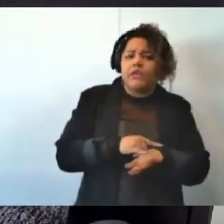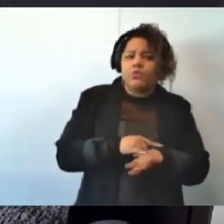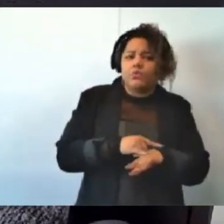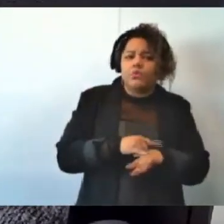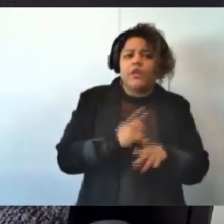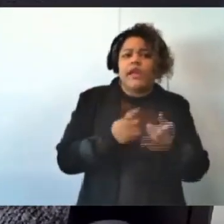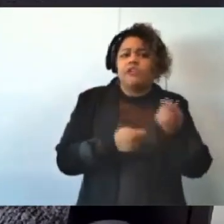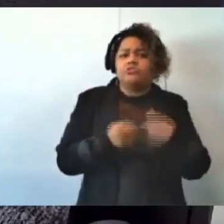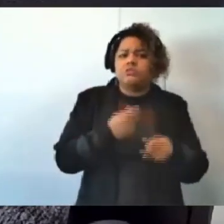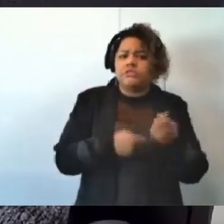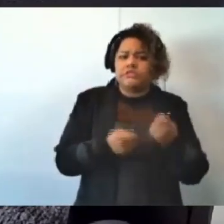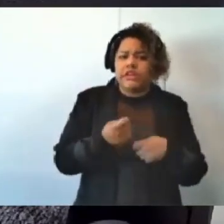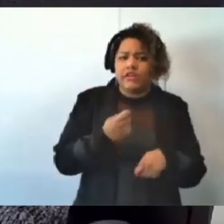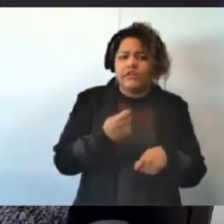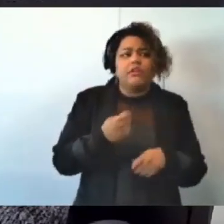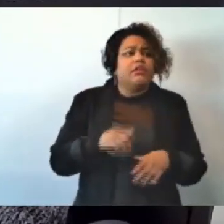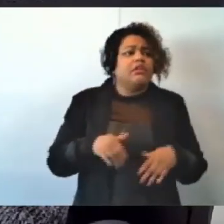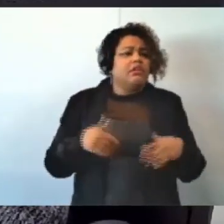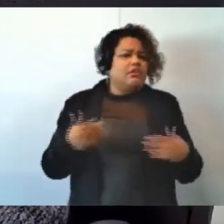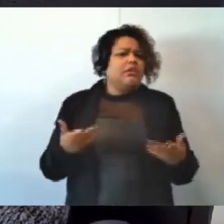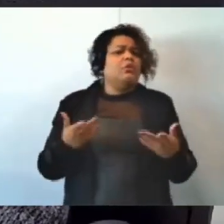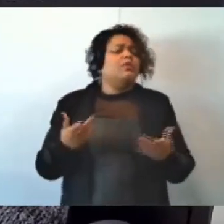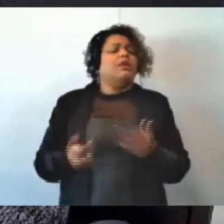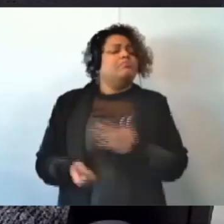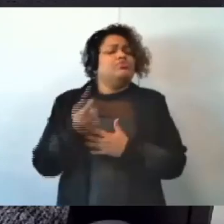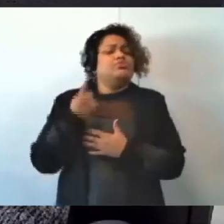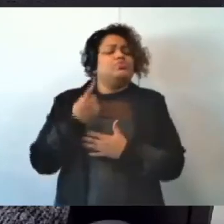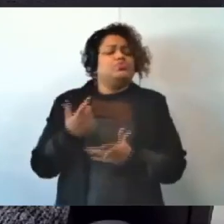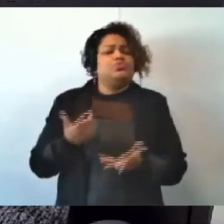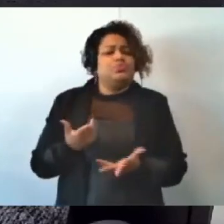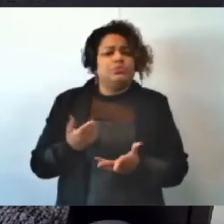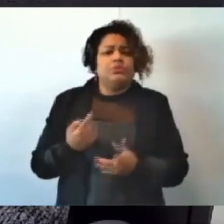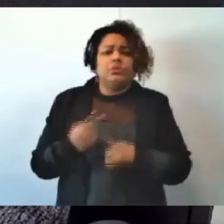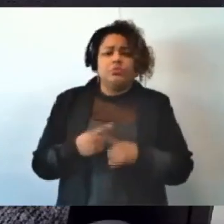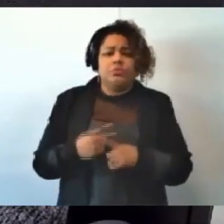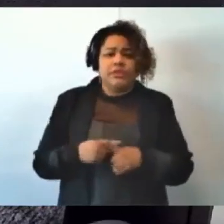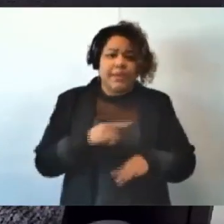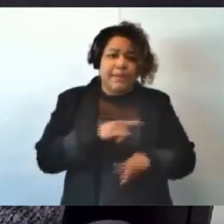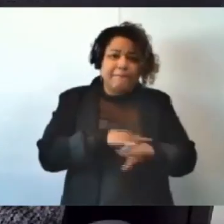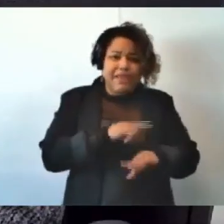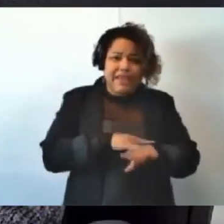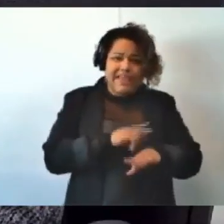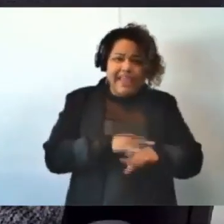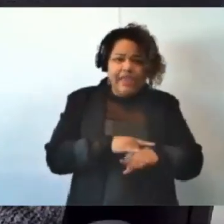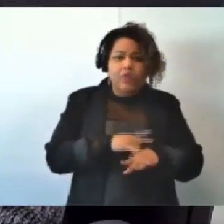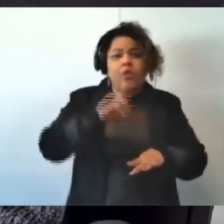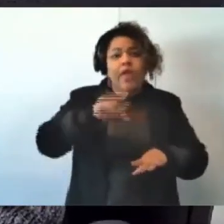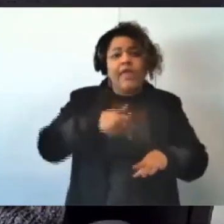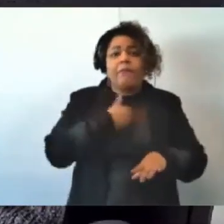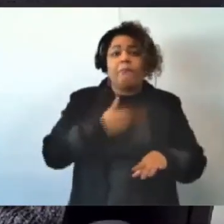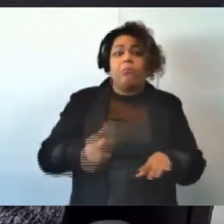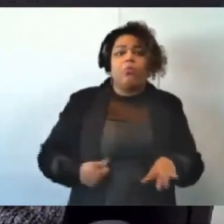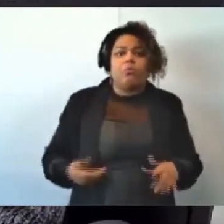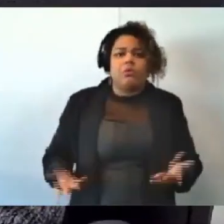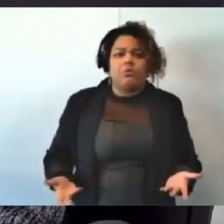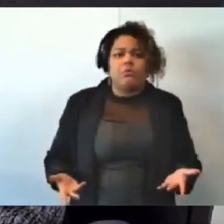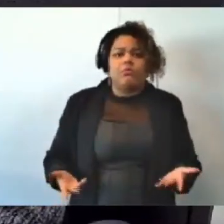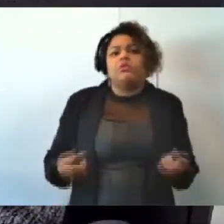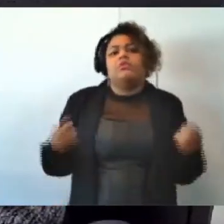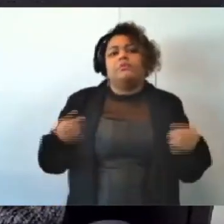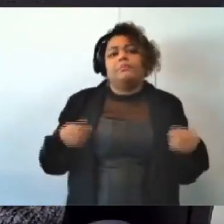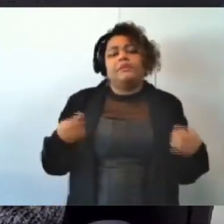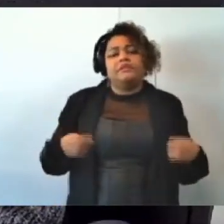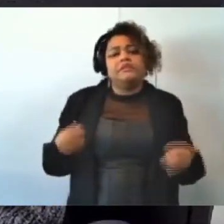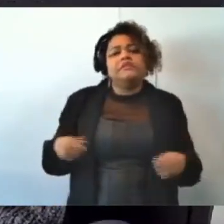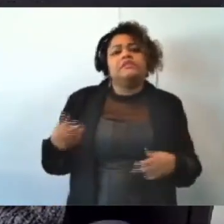um absurdo. O banheiro é público. Eu acredito que isso deveria ser responsabilidade da